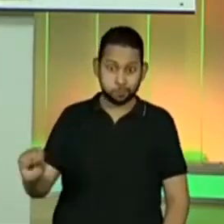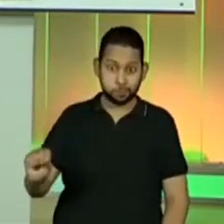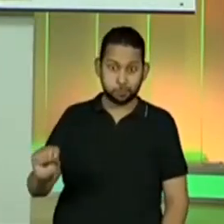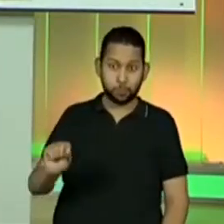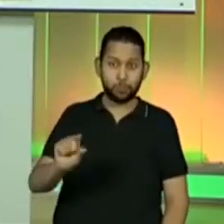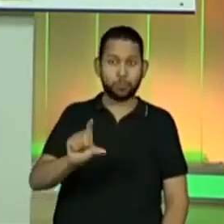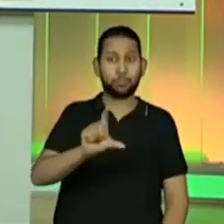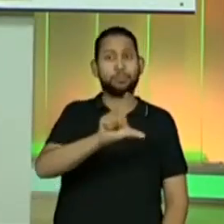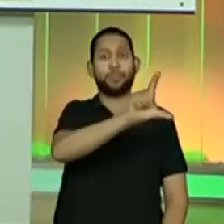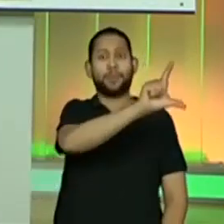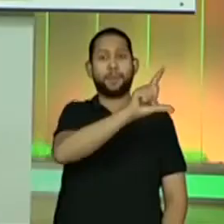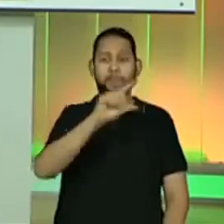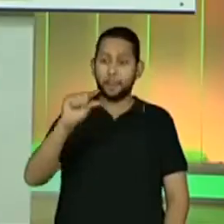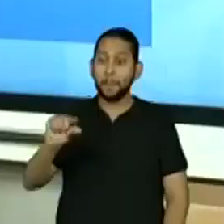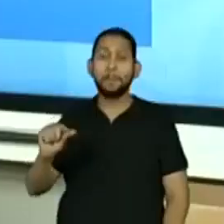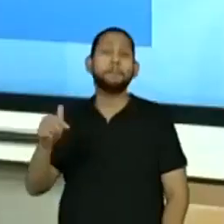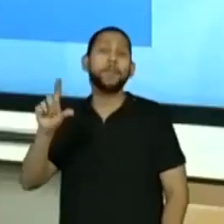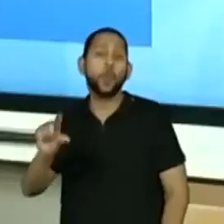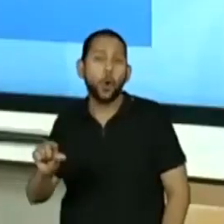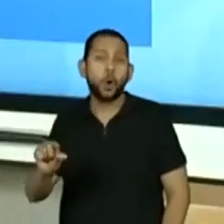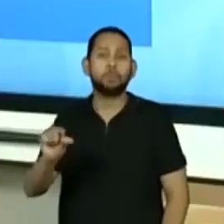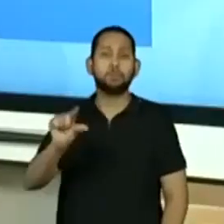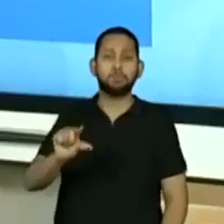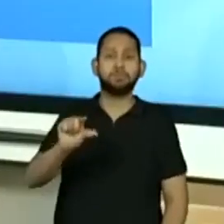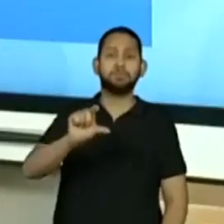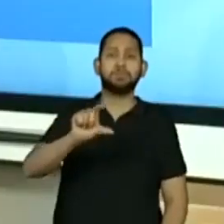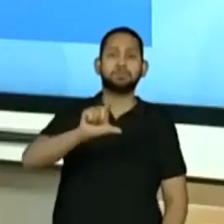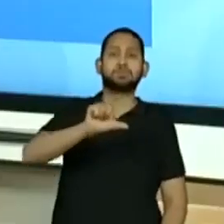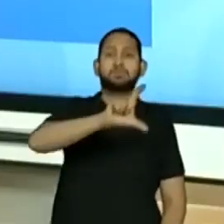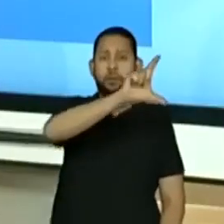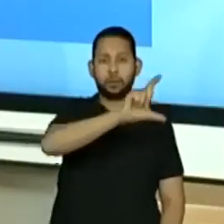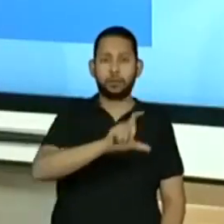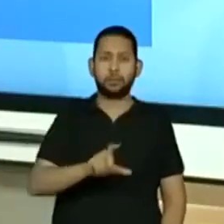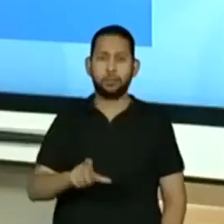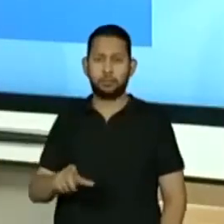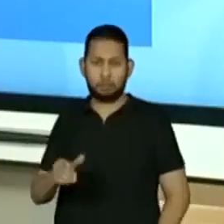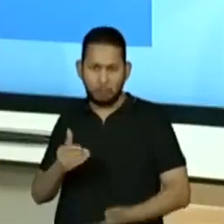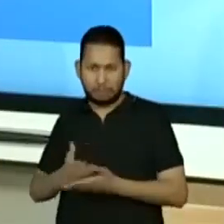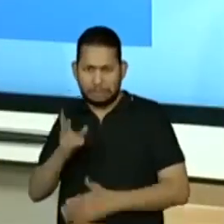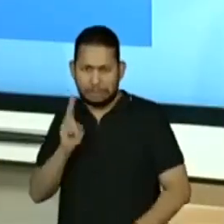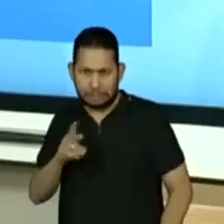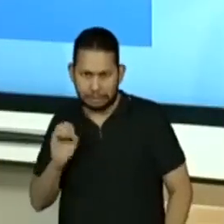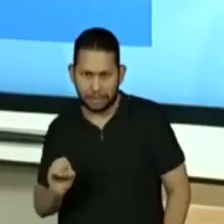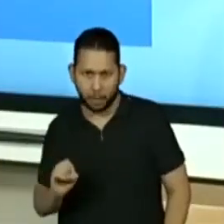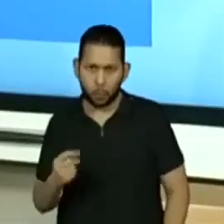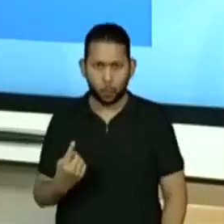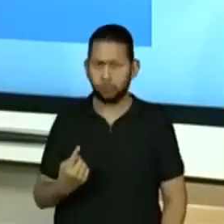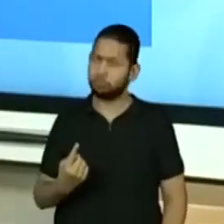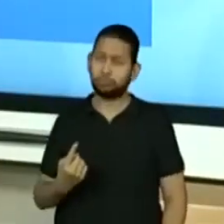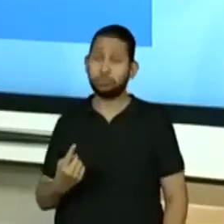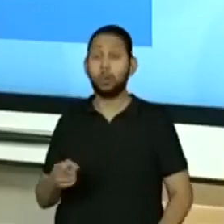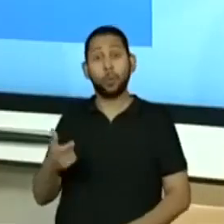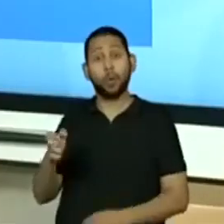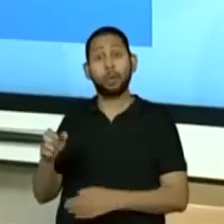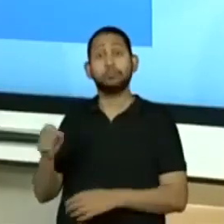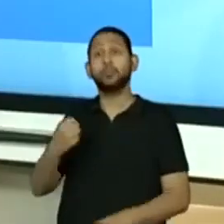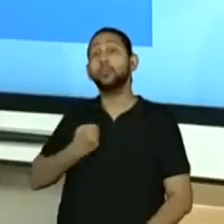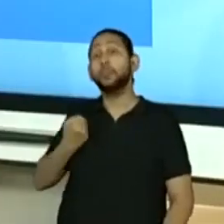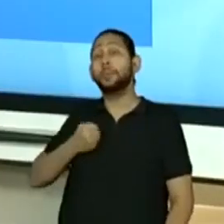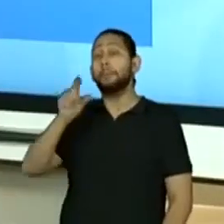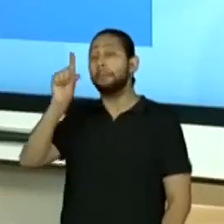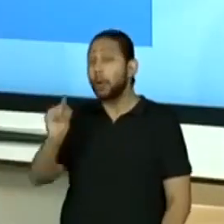crescente, do menor para o maior. E eu não preciso sempre começar do 0 ou do 1 só porque eu quero fazer uma